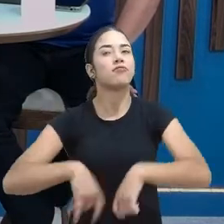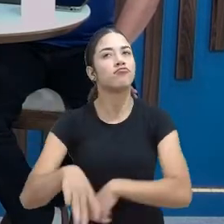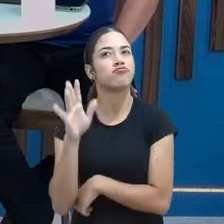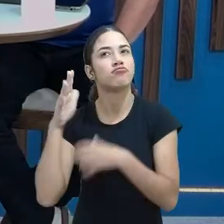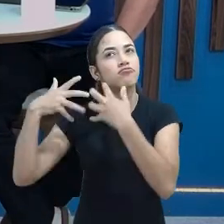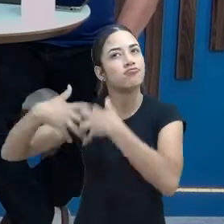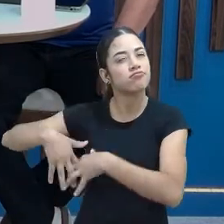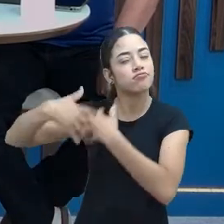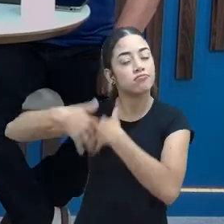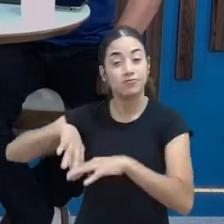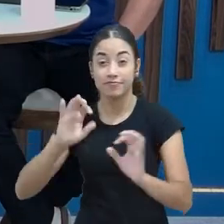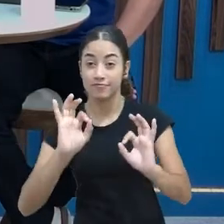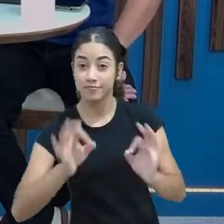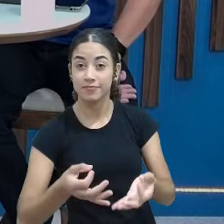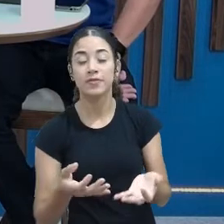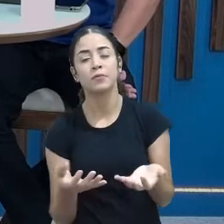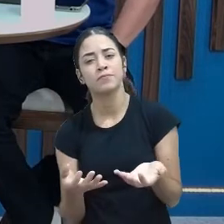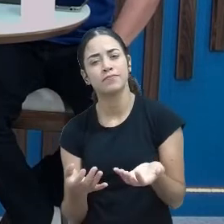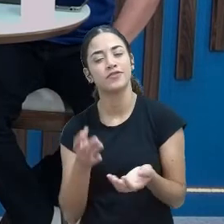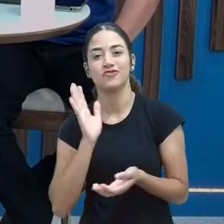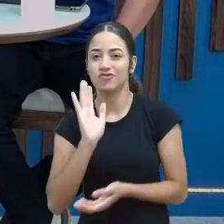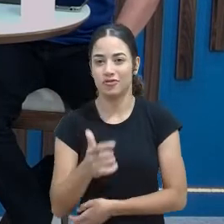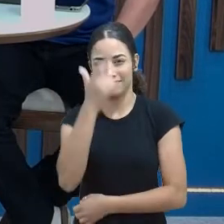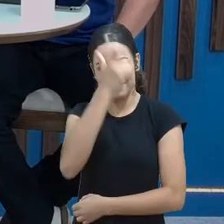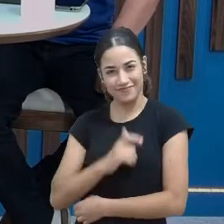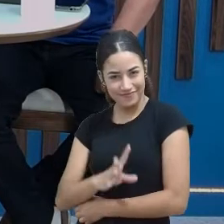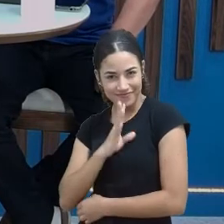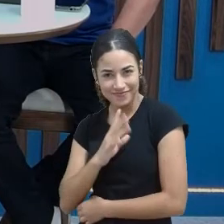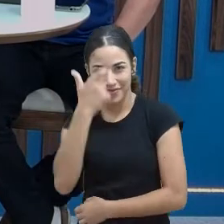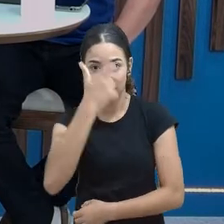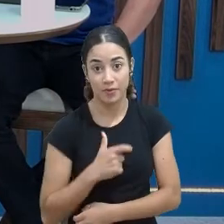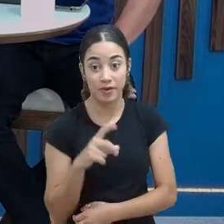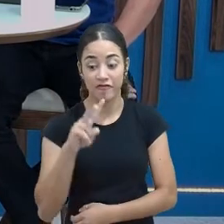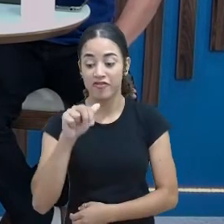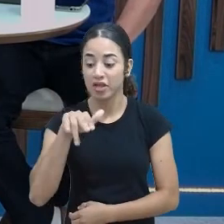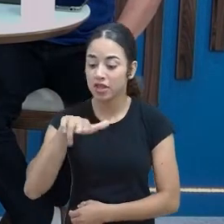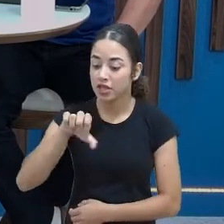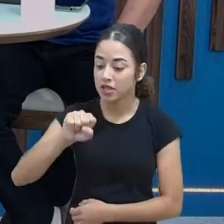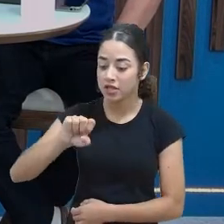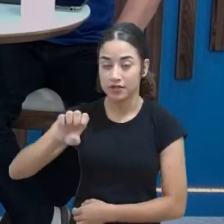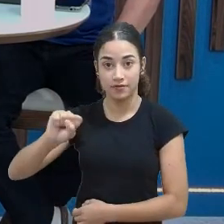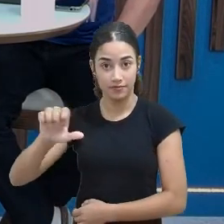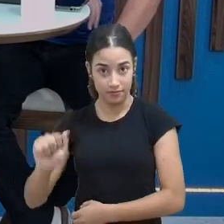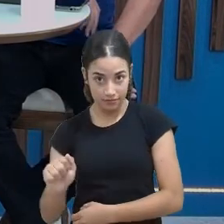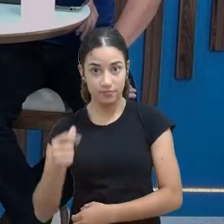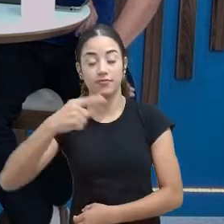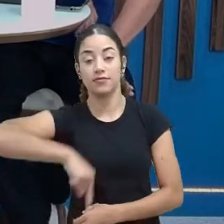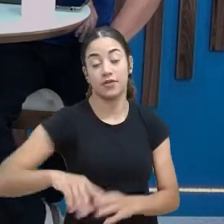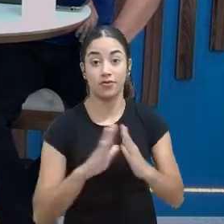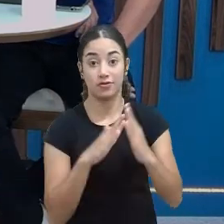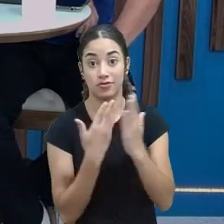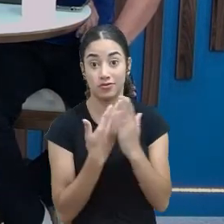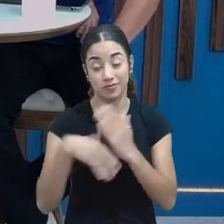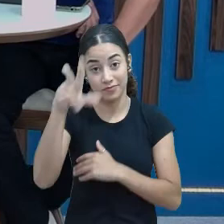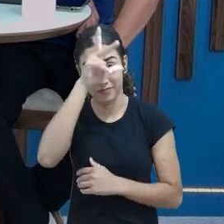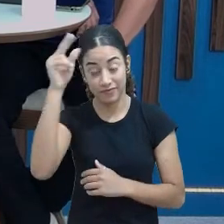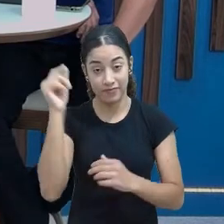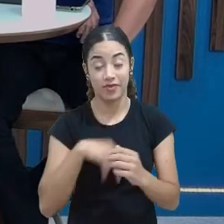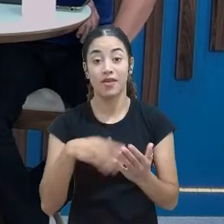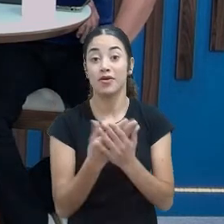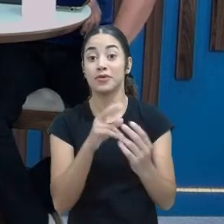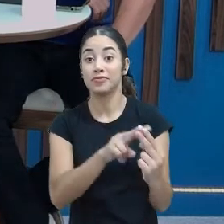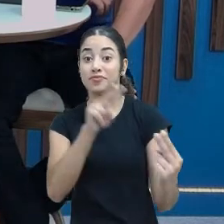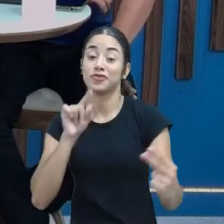refletir, certo? Vocês já me conhecem, eu sou professora Vanessa, da Escola Municipal para Aulas Digitais e estamos